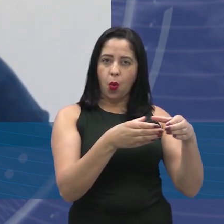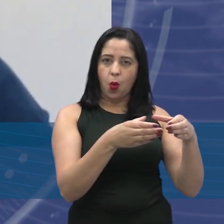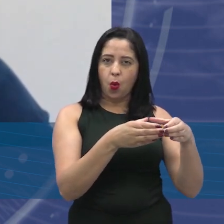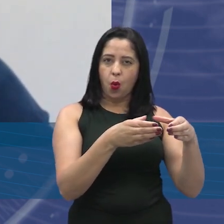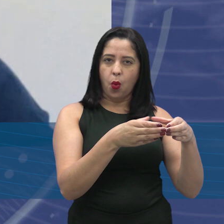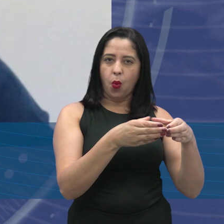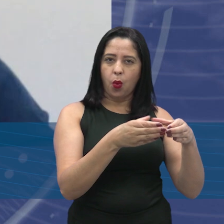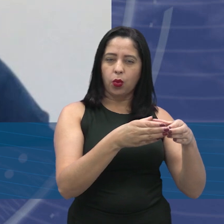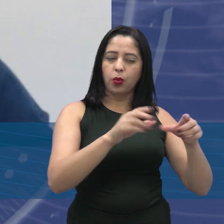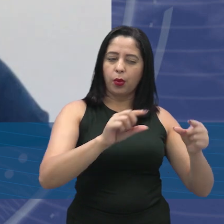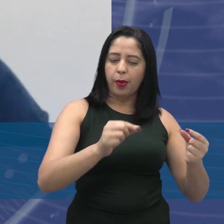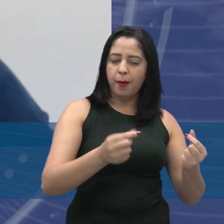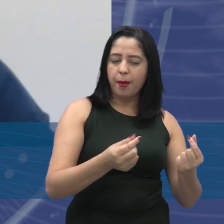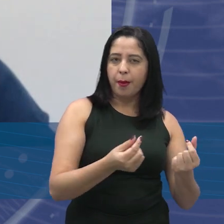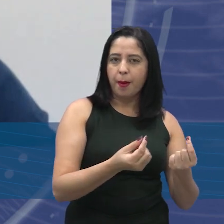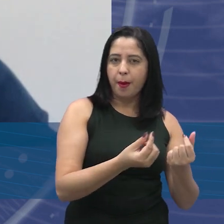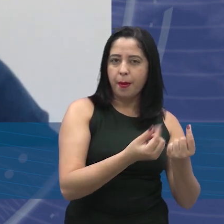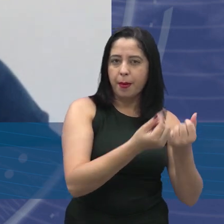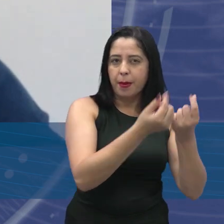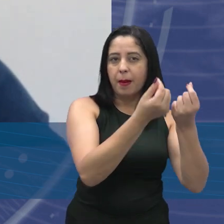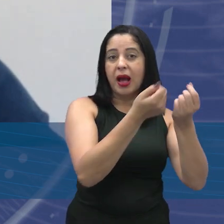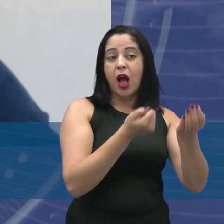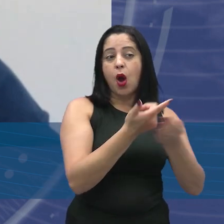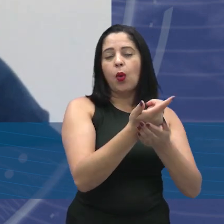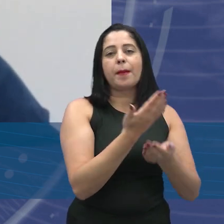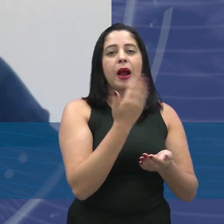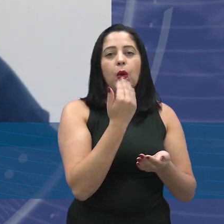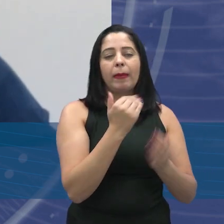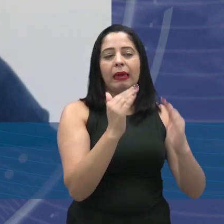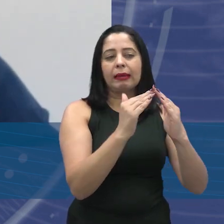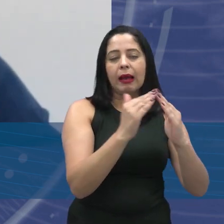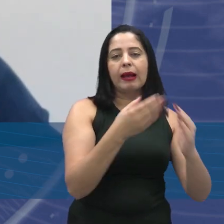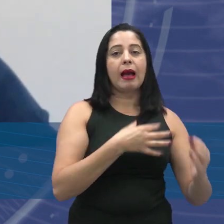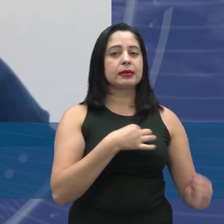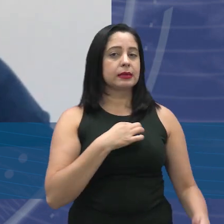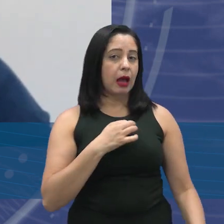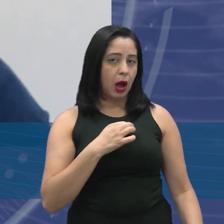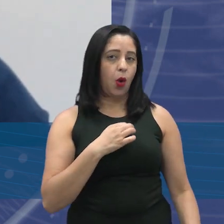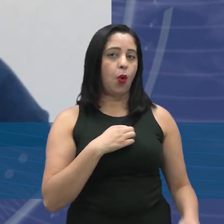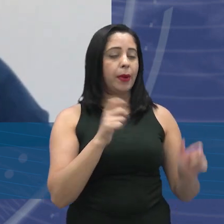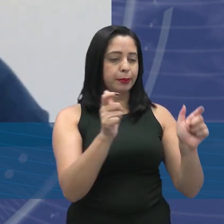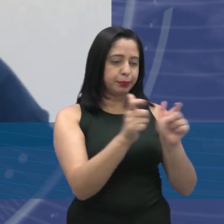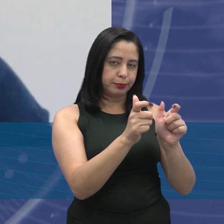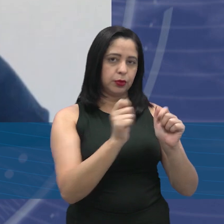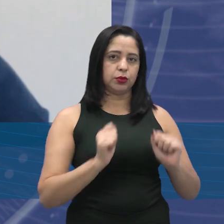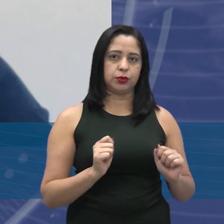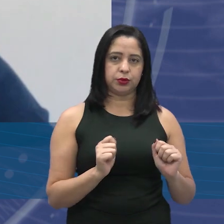o peso de alguns tipos de despesas, como alimentação, habitação, vestuário, higiene e cuidados pessoais,